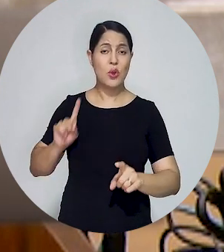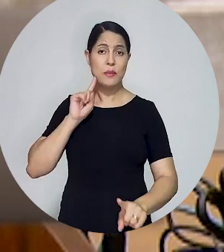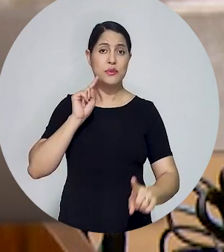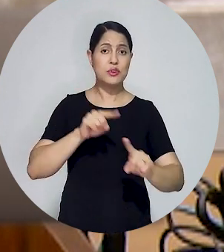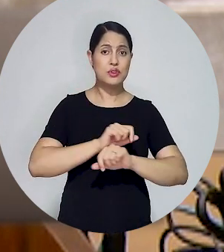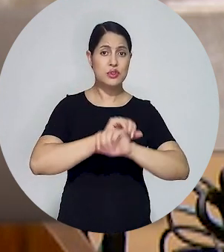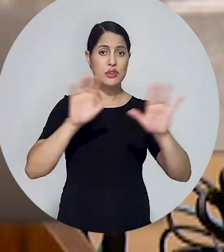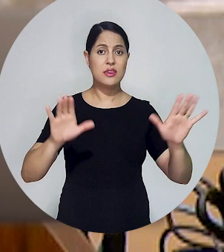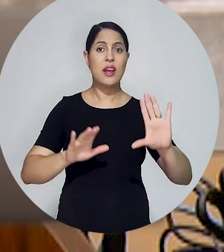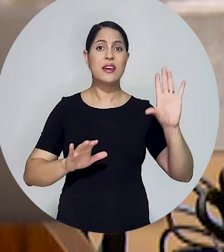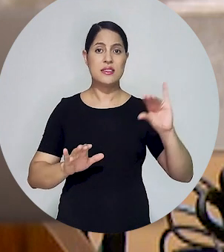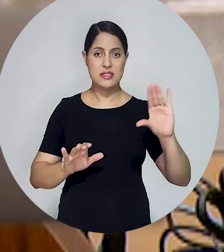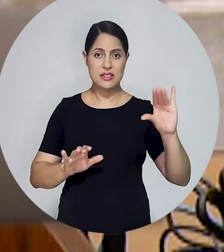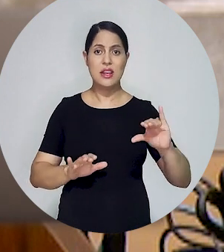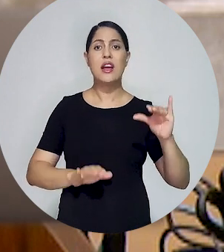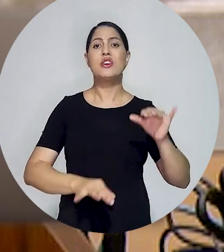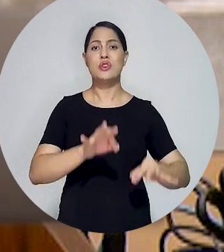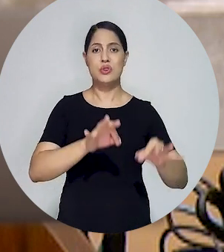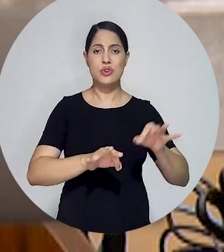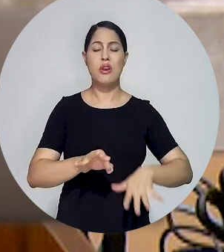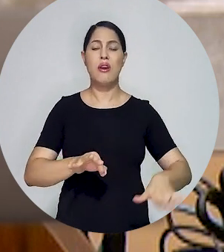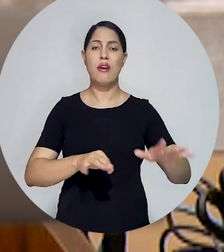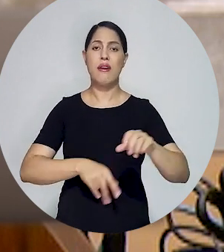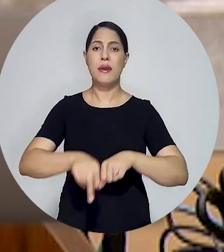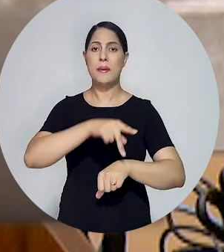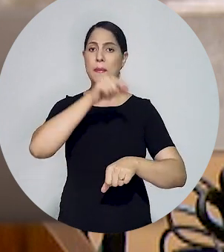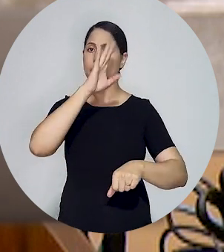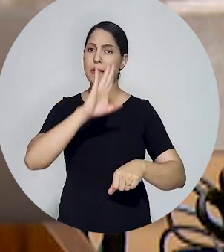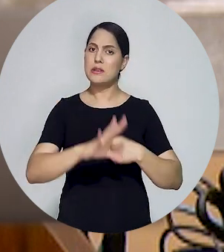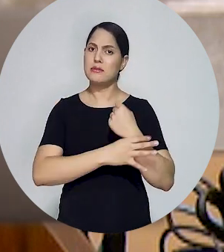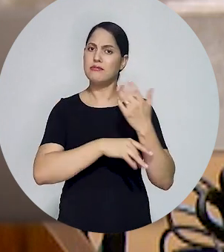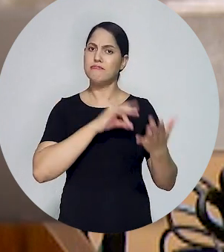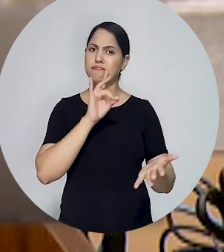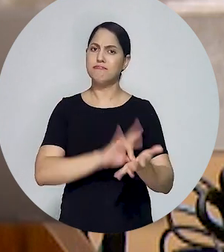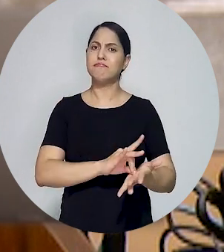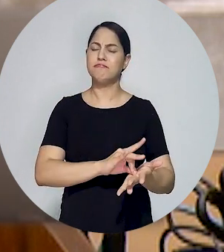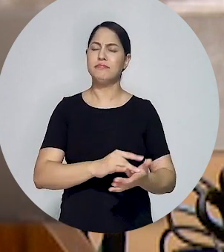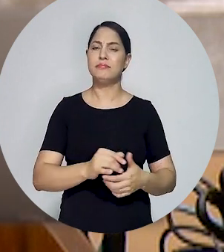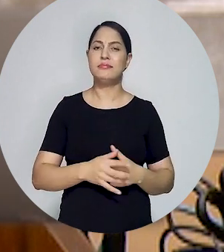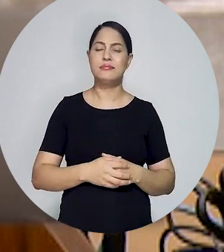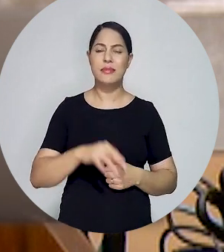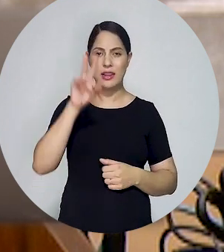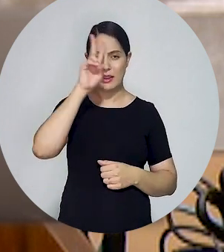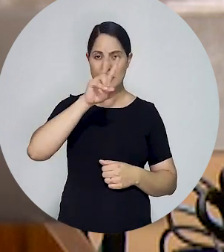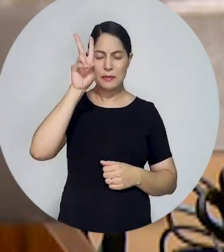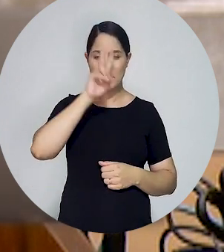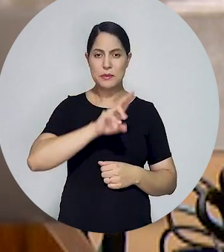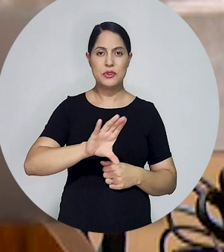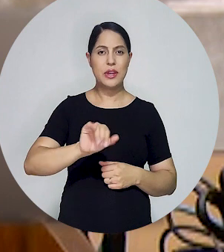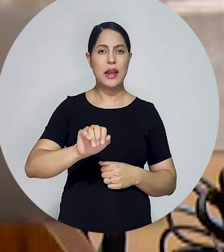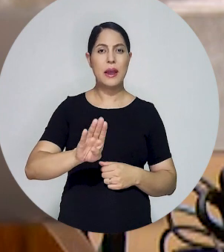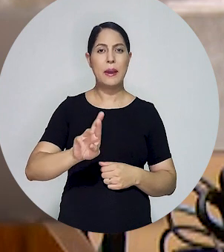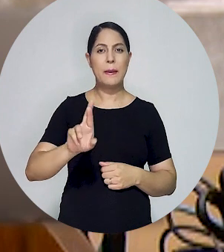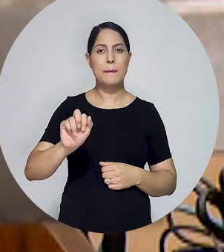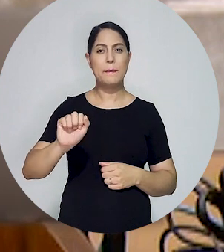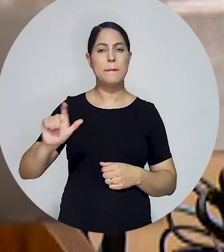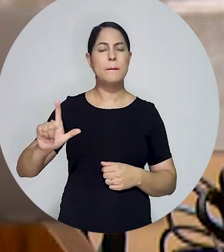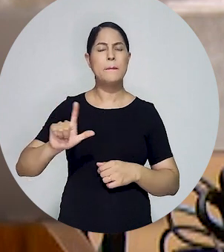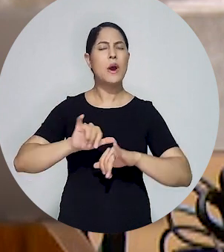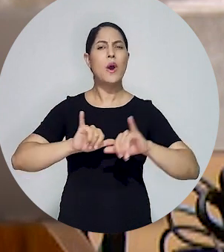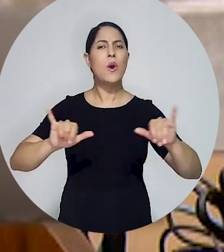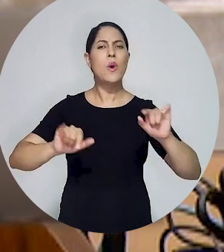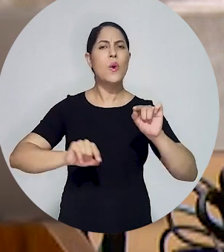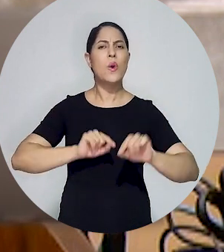doutrinadores que contribuem para o aperfeiçoamento da ciência jurídica no país. Nosso mestre Bernardo Cabral ensinou que a